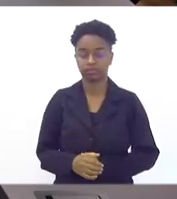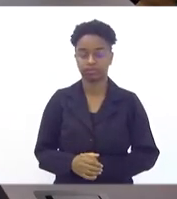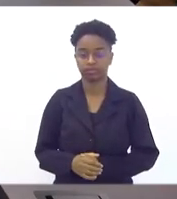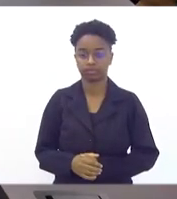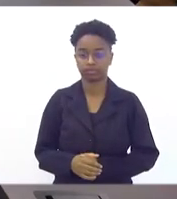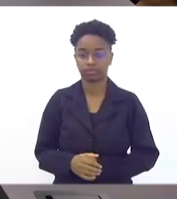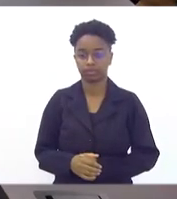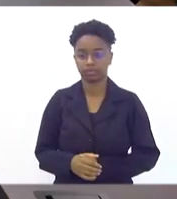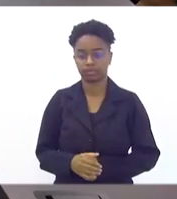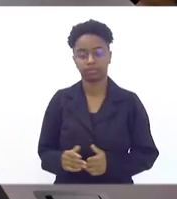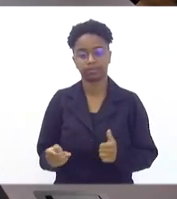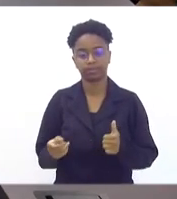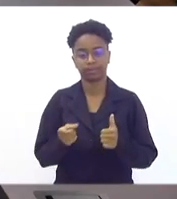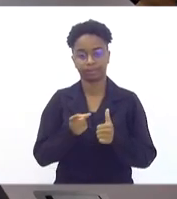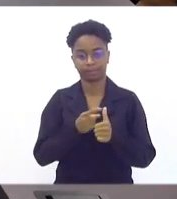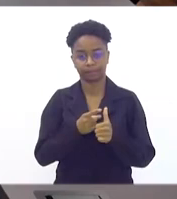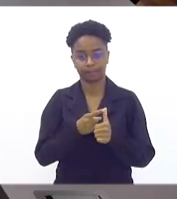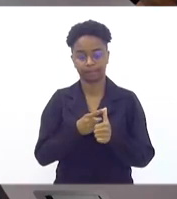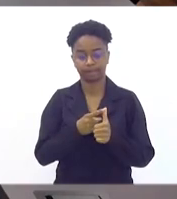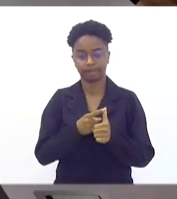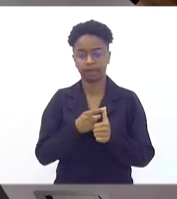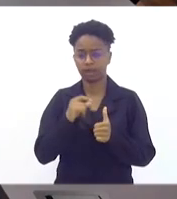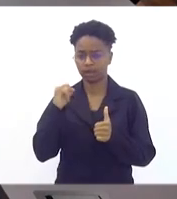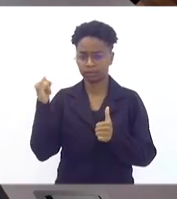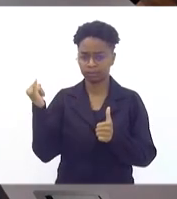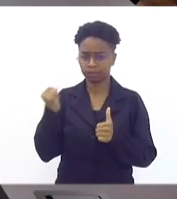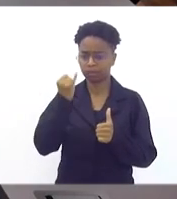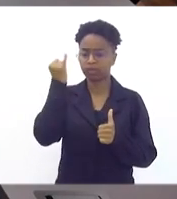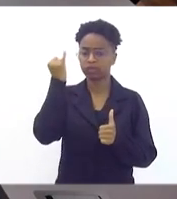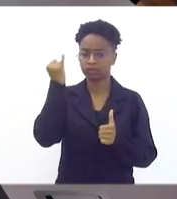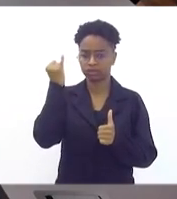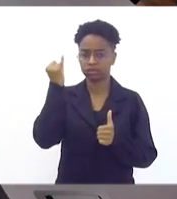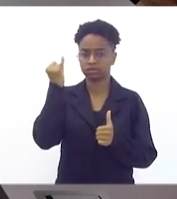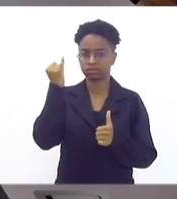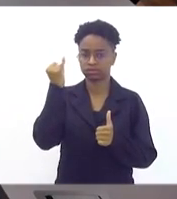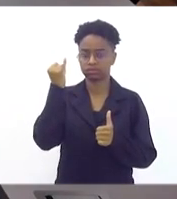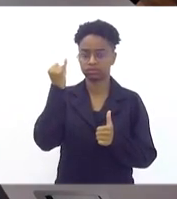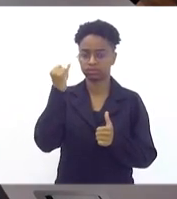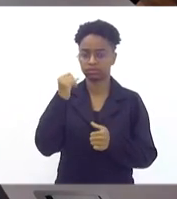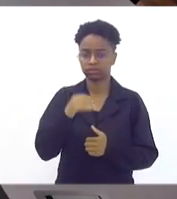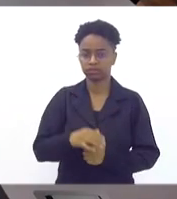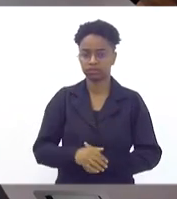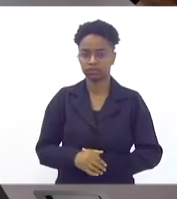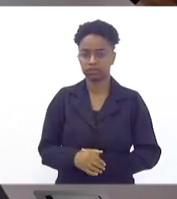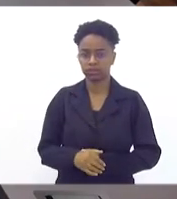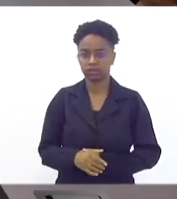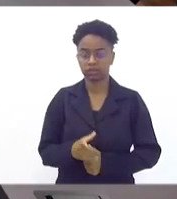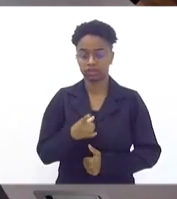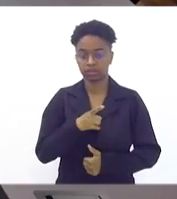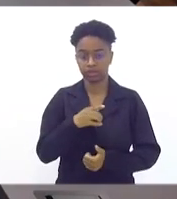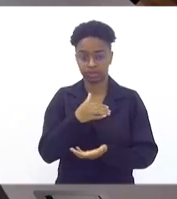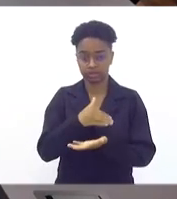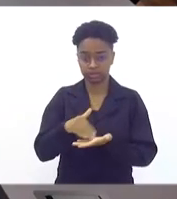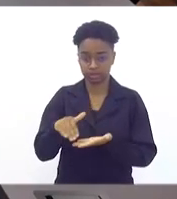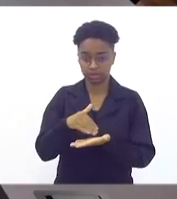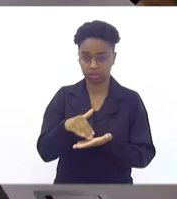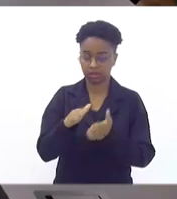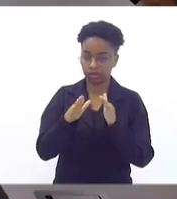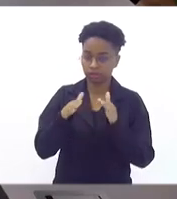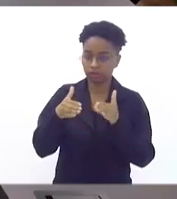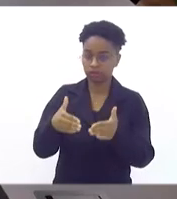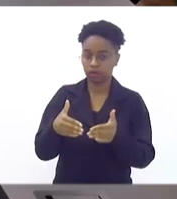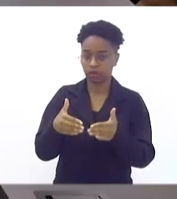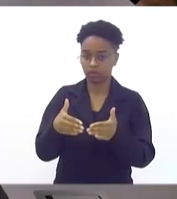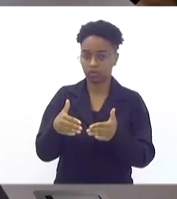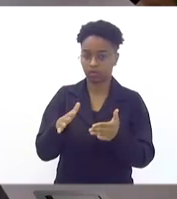primeiramente é tá sendo muito importante ter uma secretaria específica para cuidar